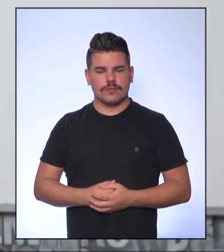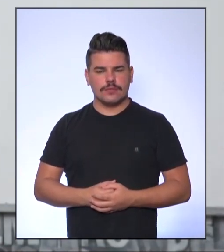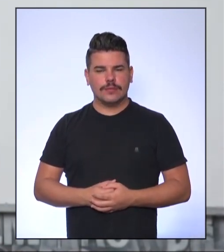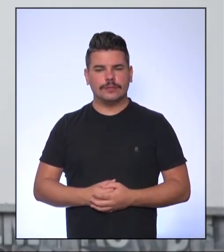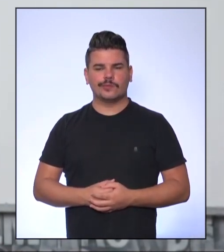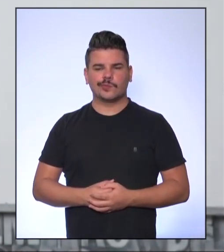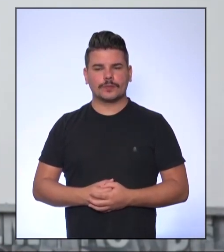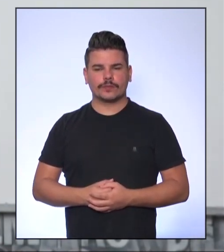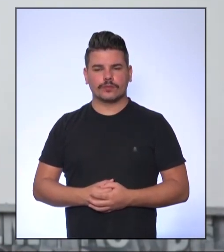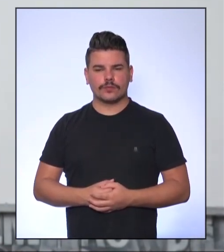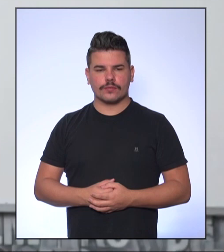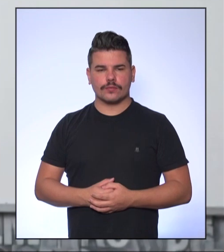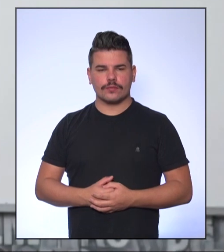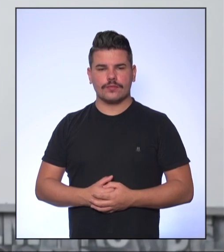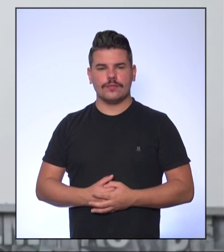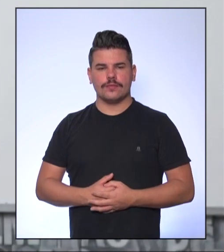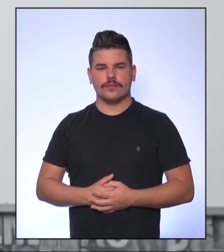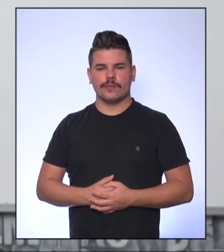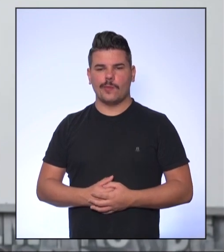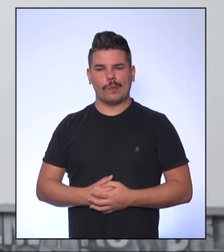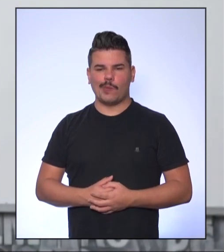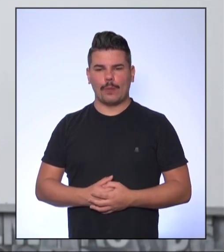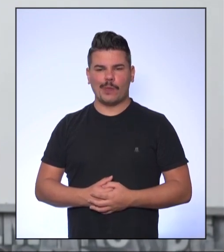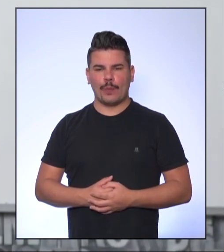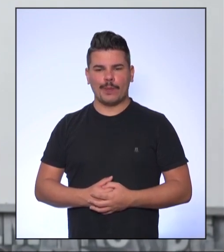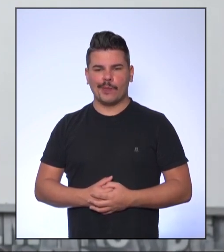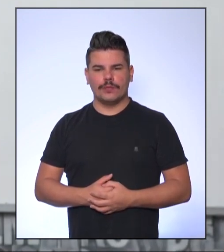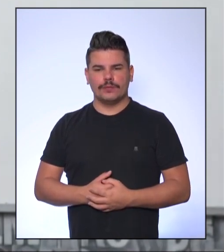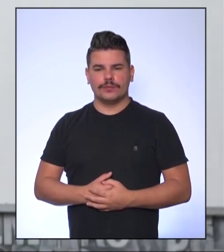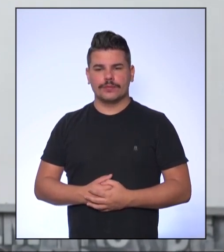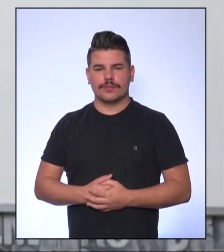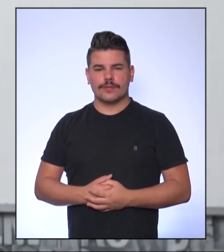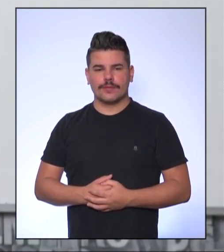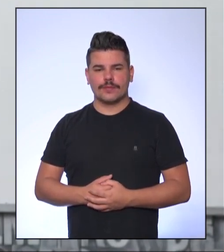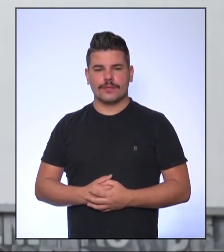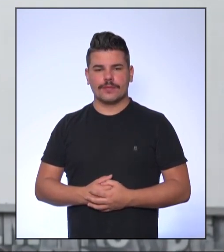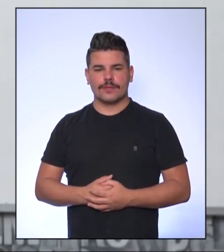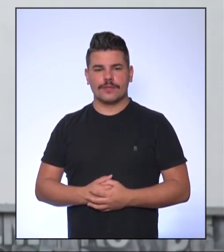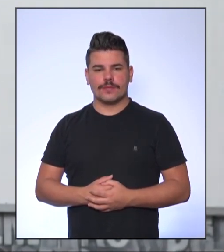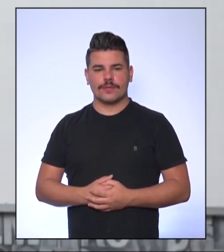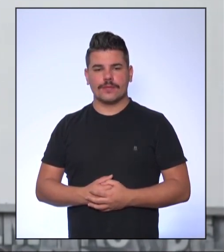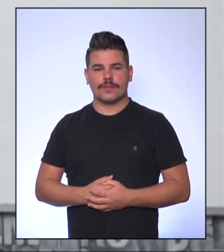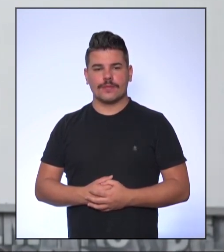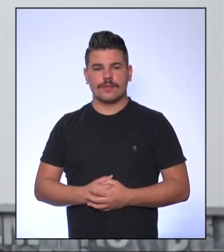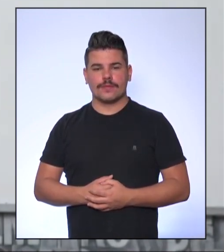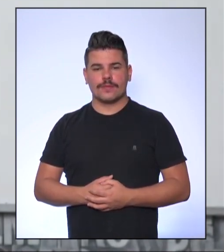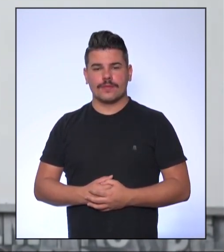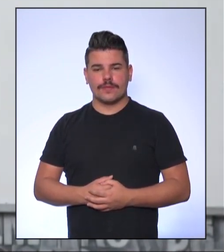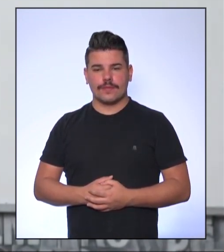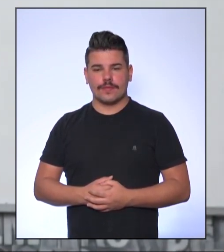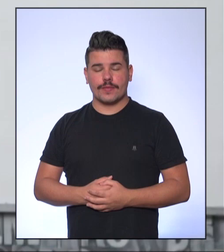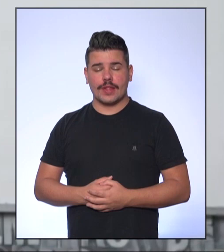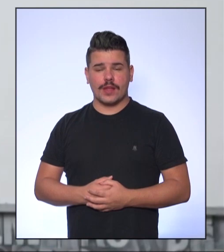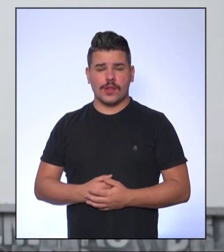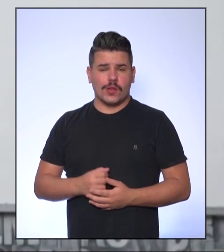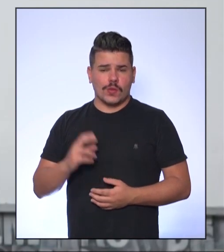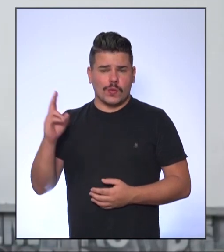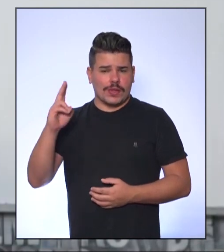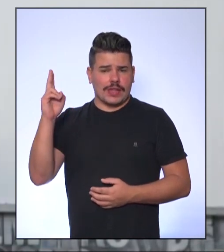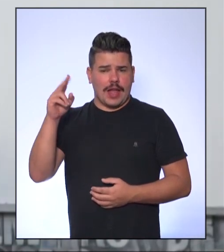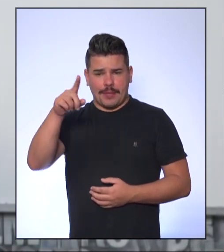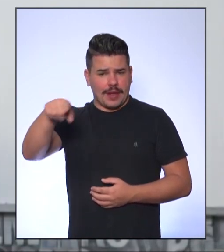não dá para a gente pensar em renascimento